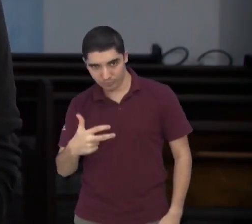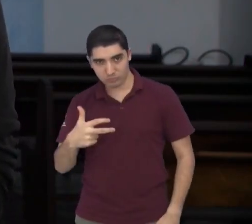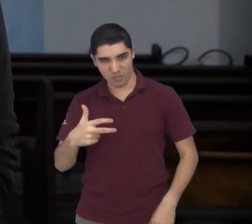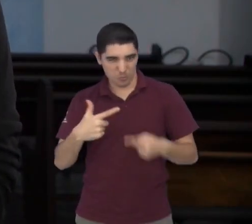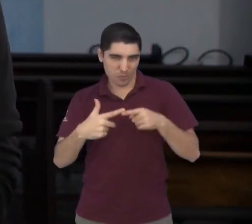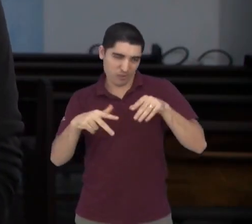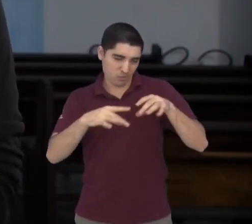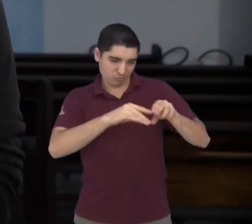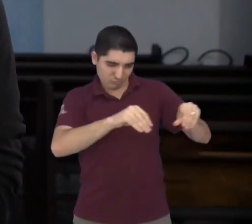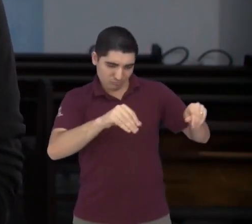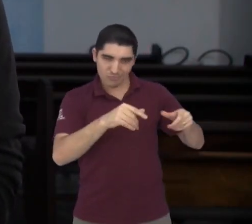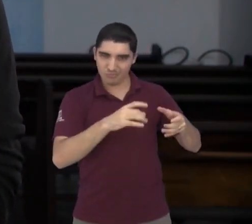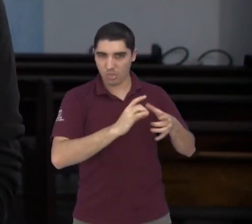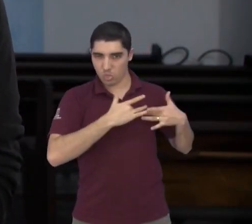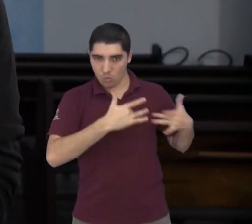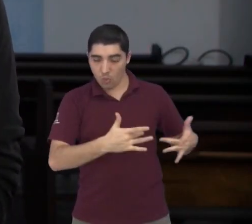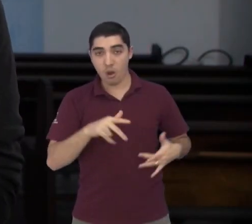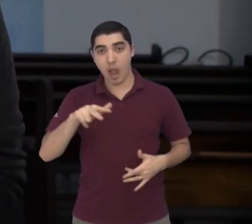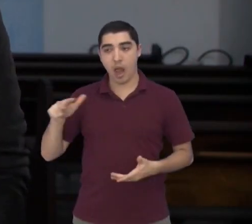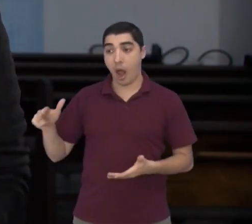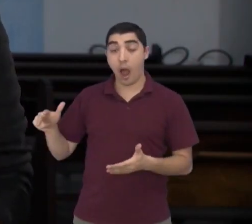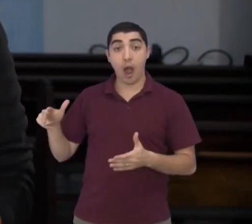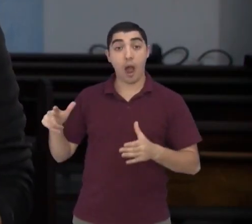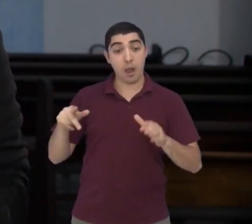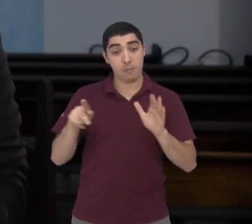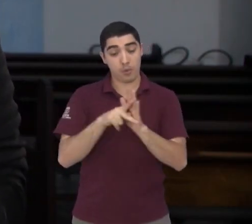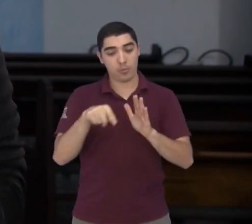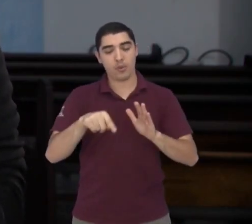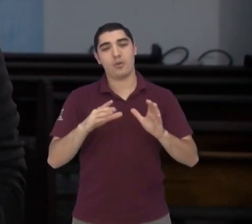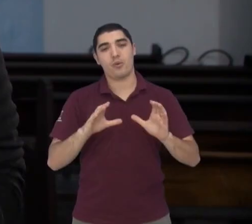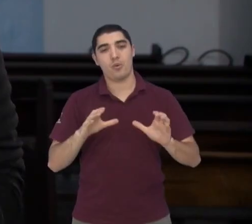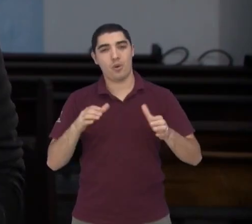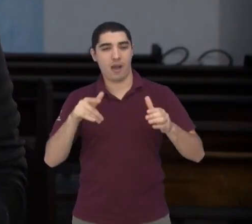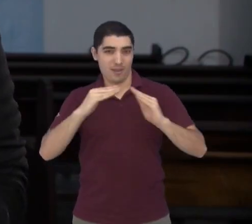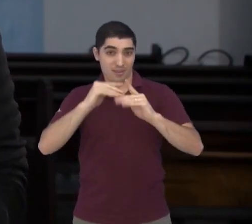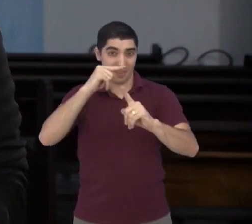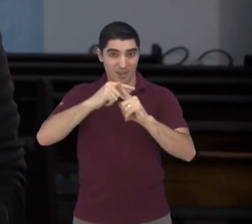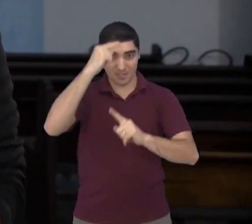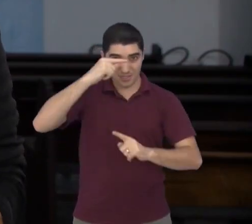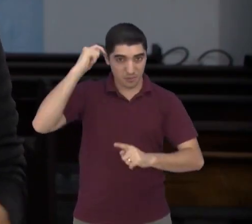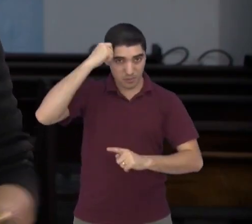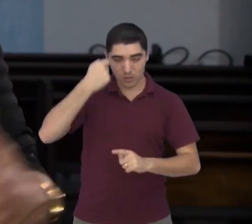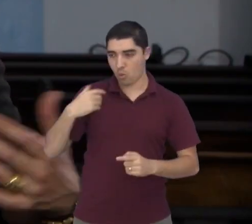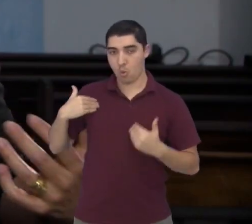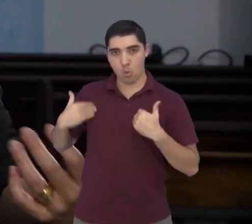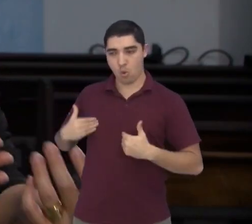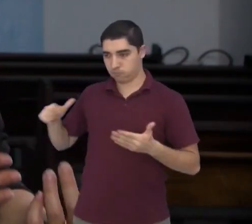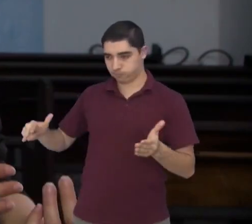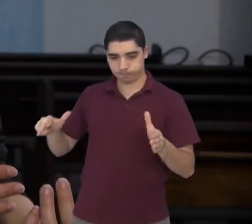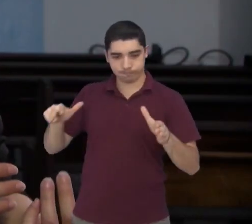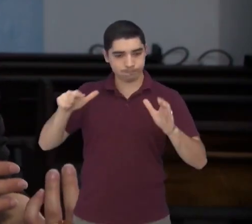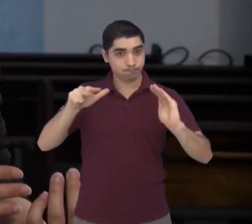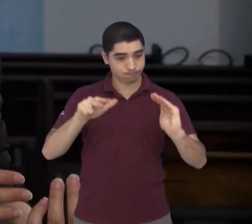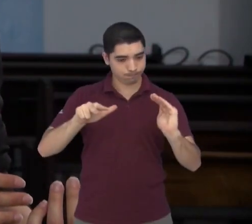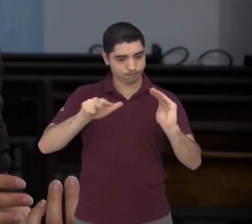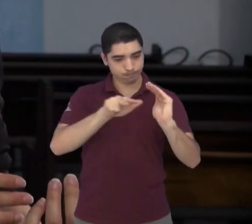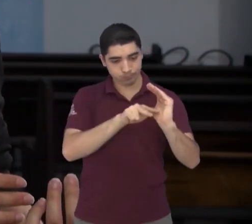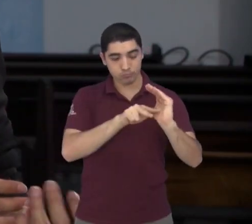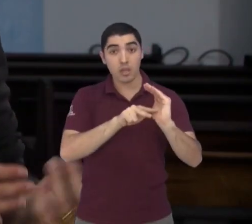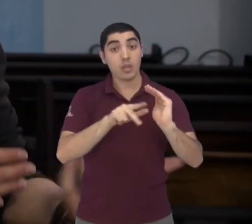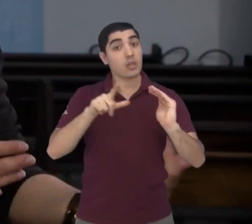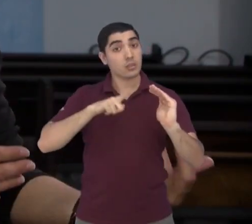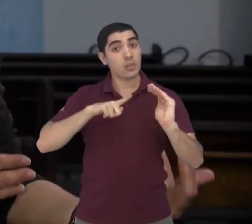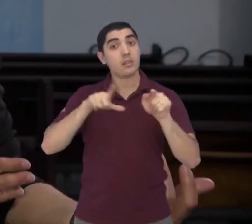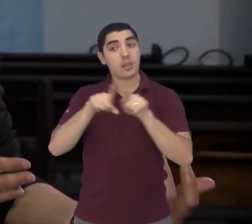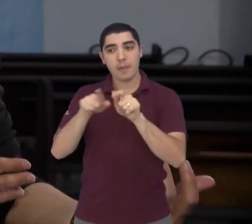pertencente à Irmandade de Nossa Senhora do Rosário. tá? E tem uma imagem de São